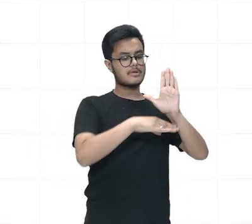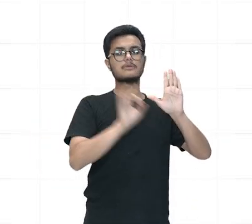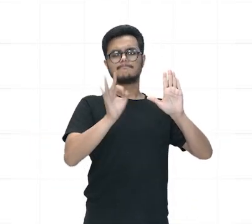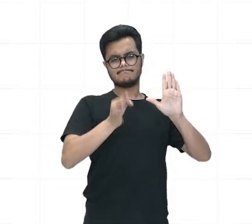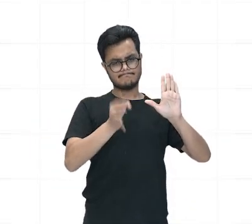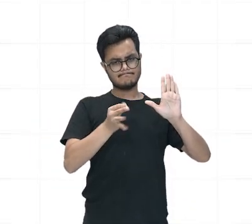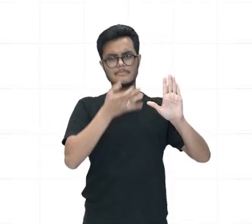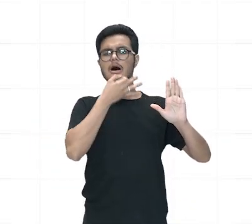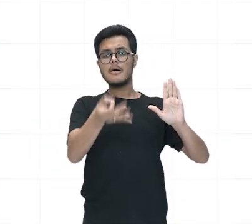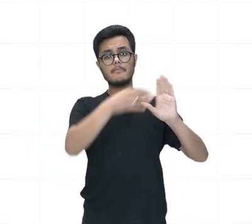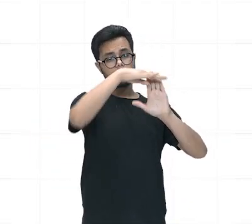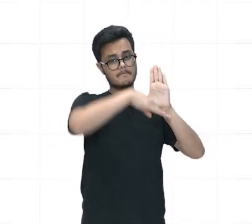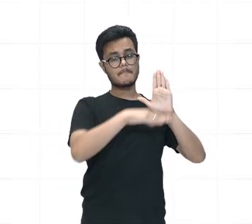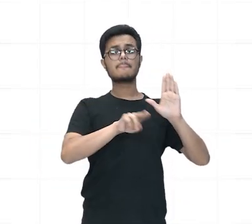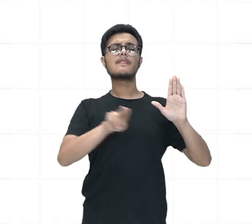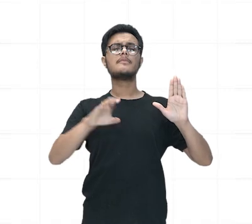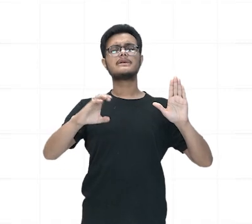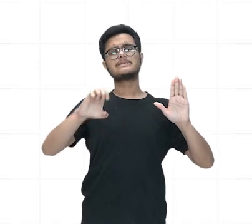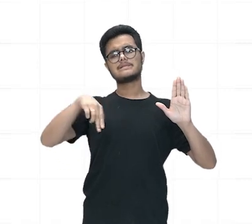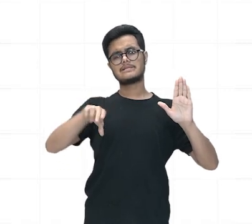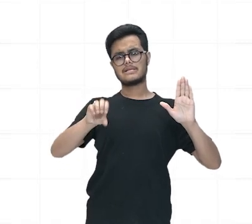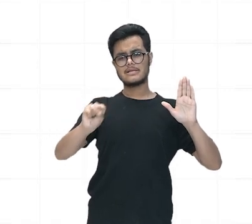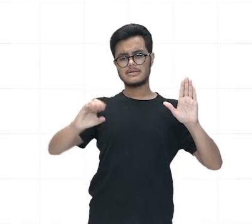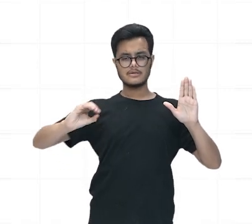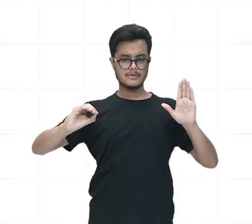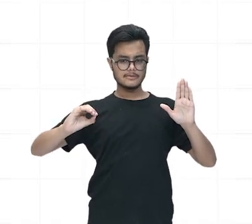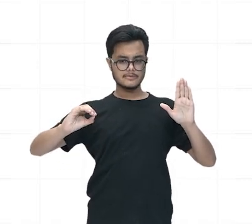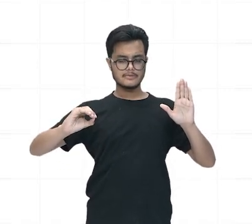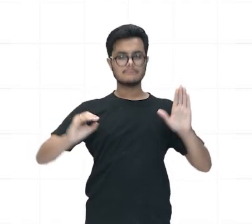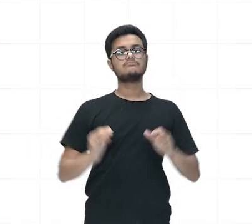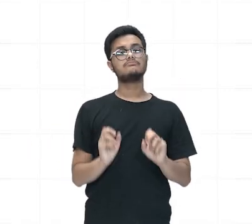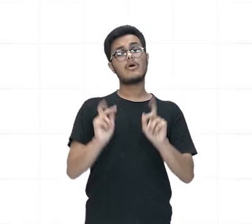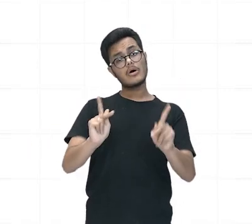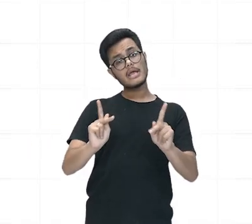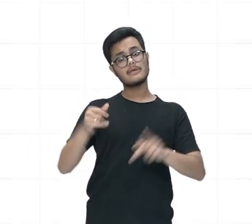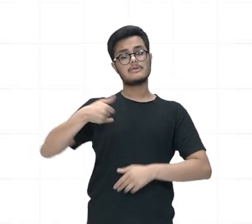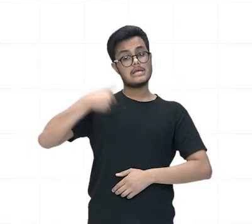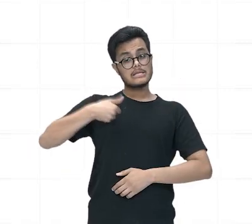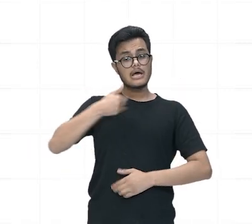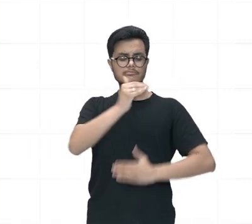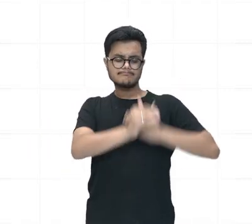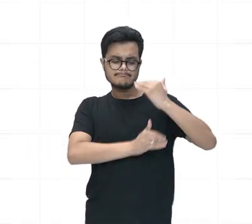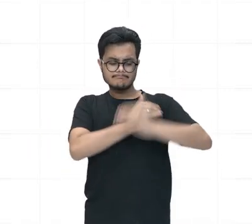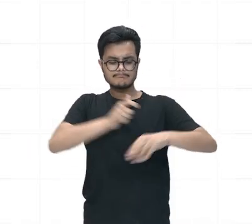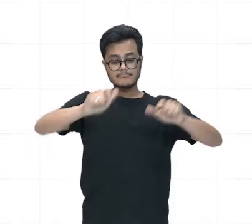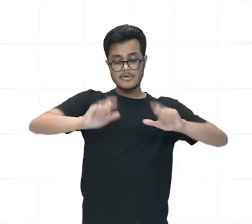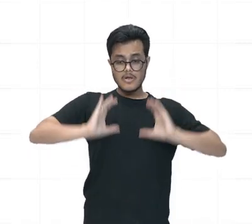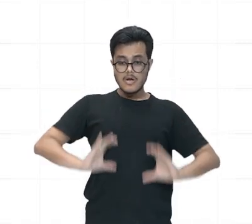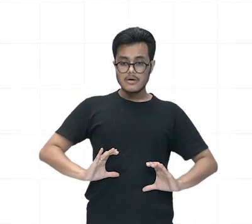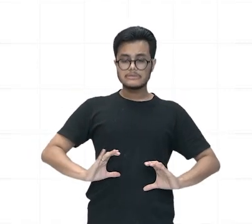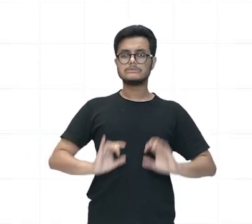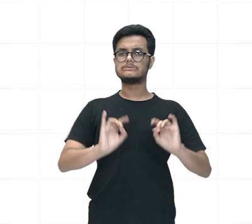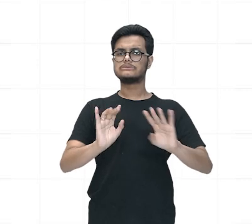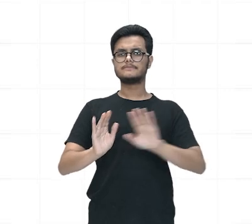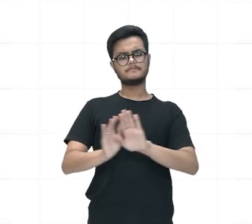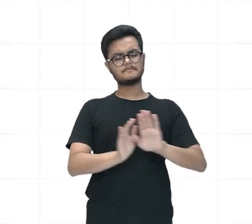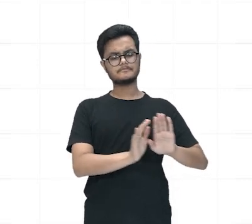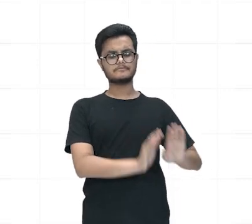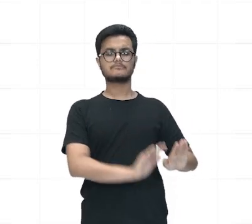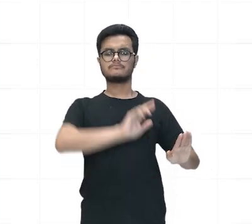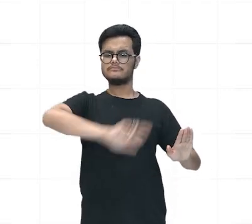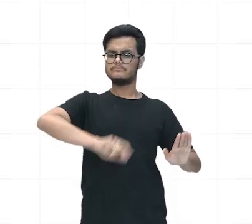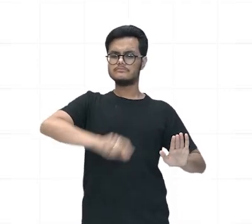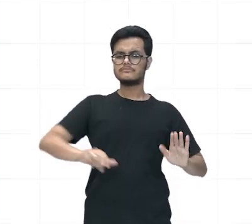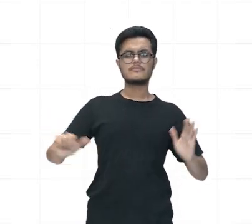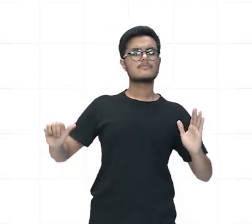inscritos nas listas do censo. Então, olha, com o tempo, a cidadania, então, ela deixou